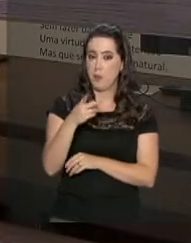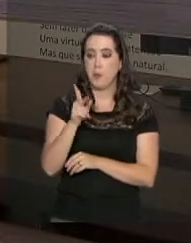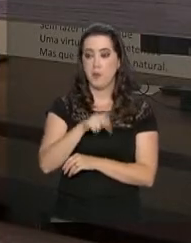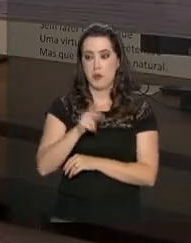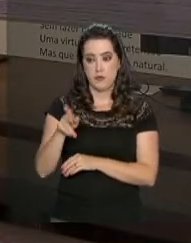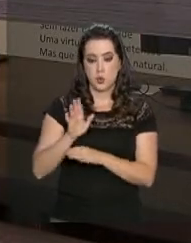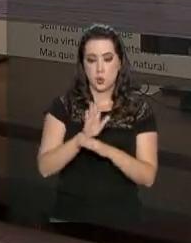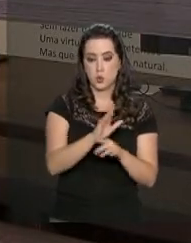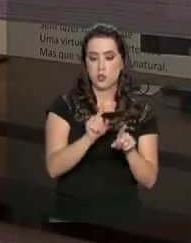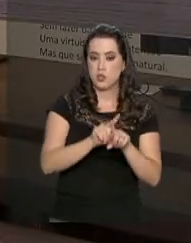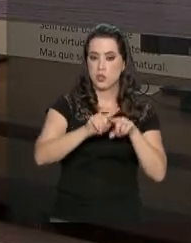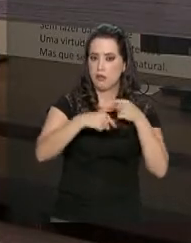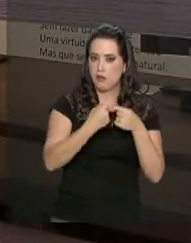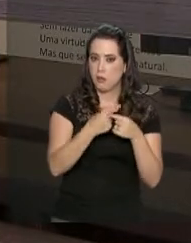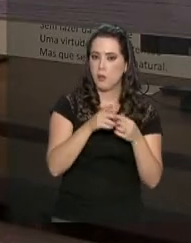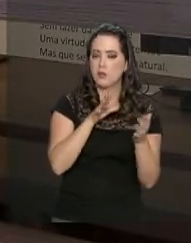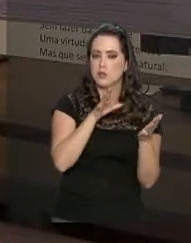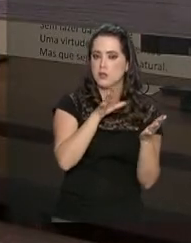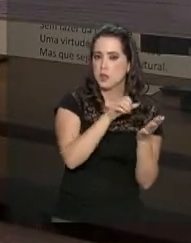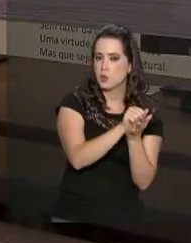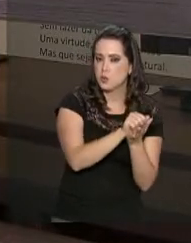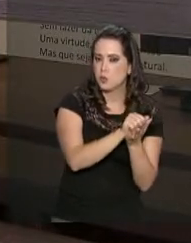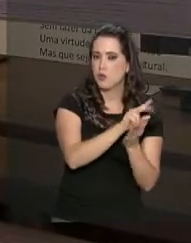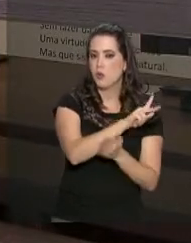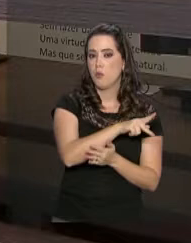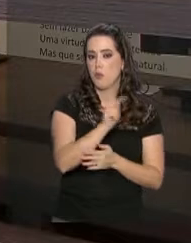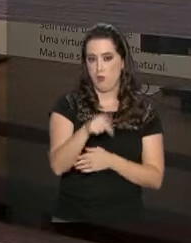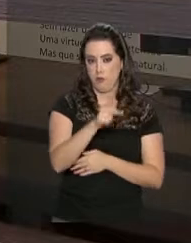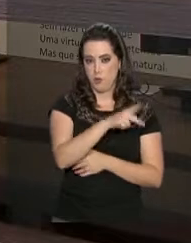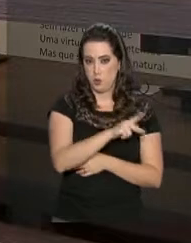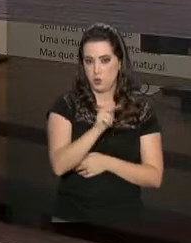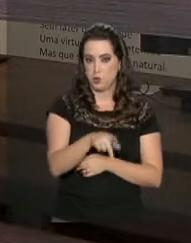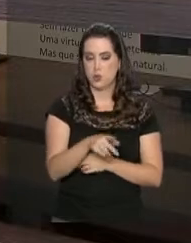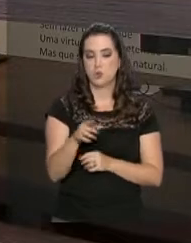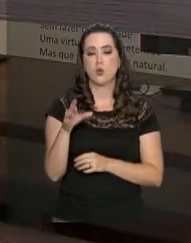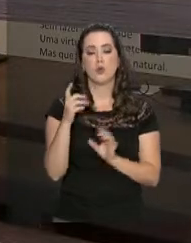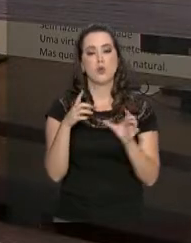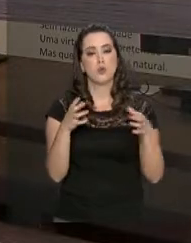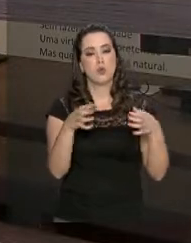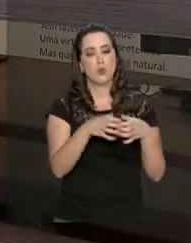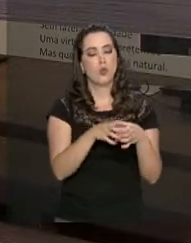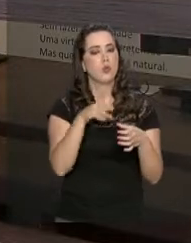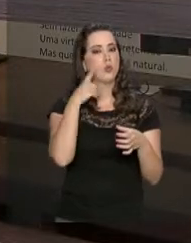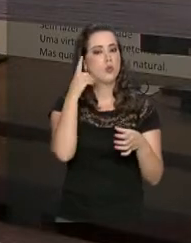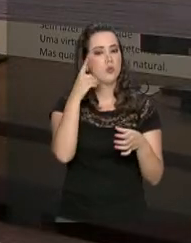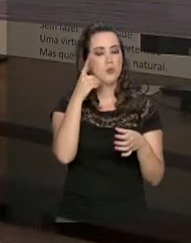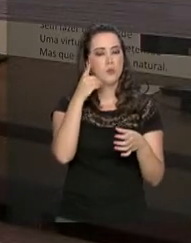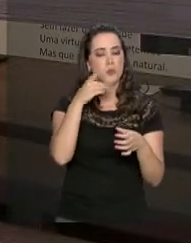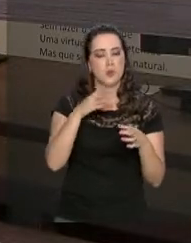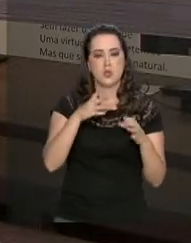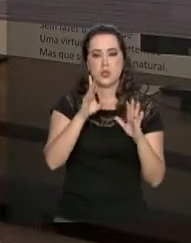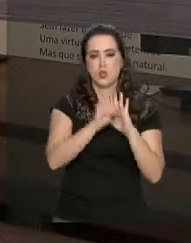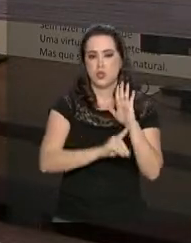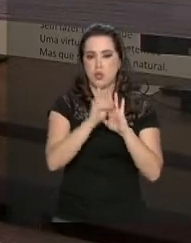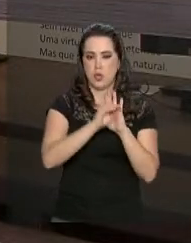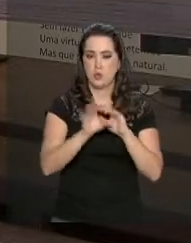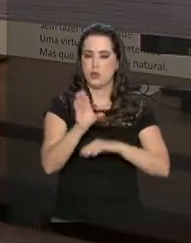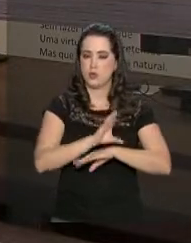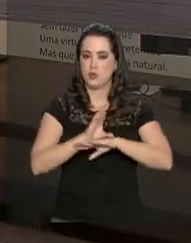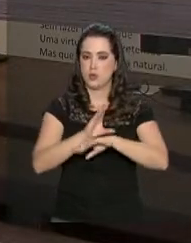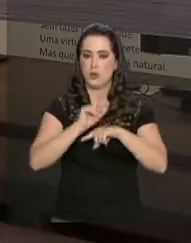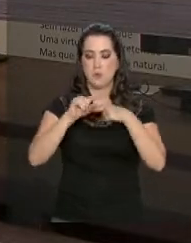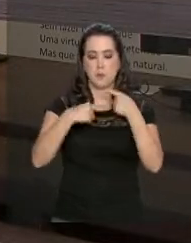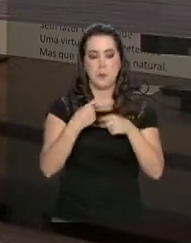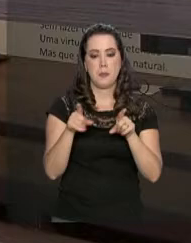foi efetivado como o professor titular da Cátedra de Direito Constitucional. Michel Temer